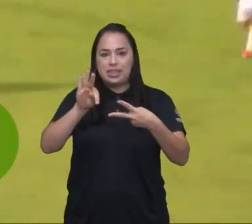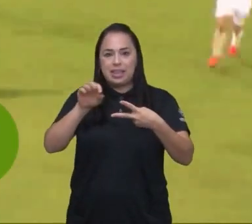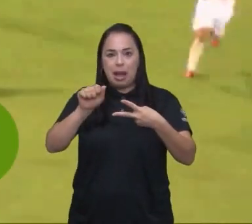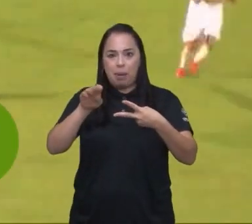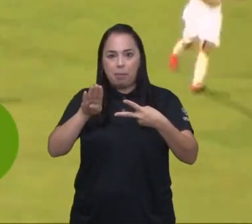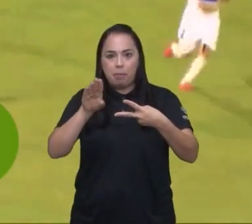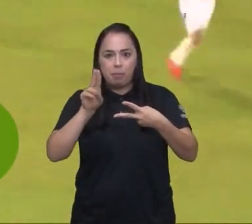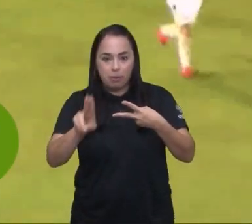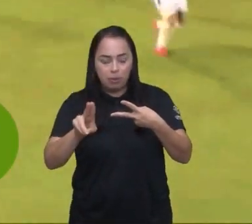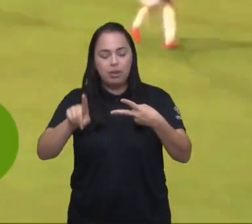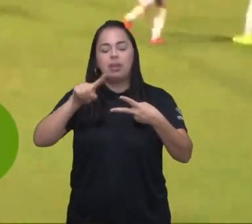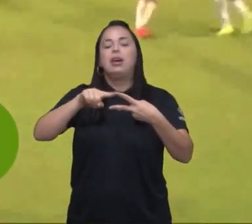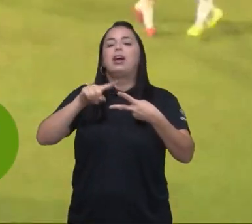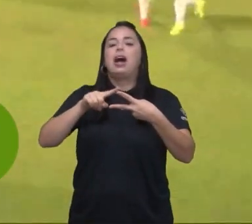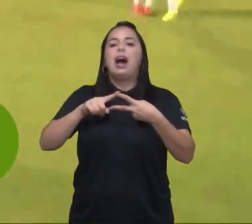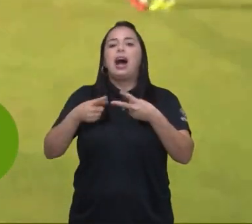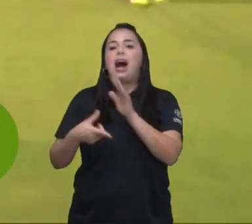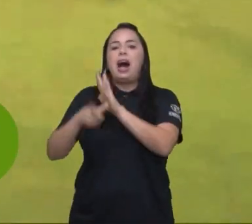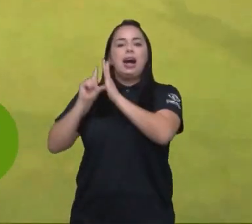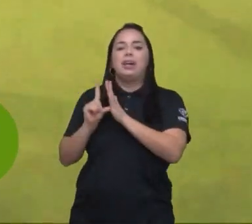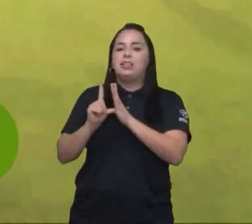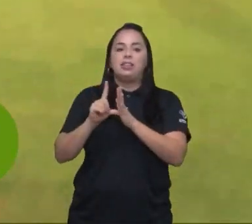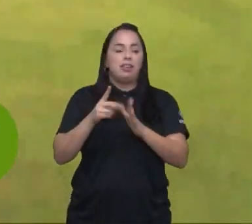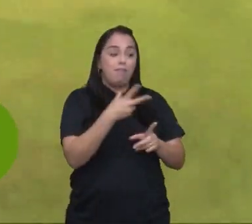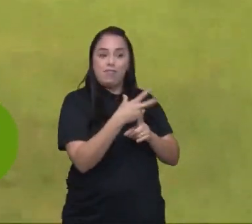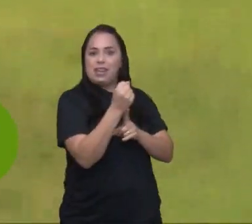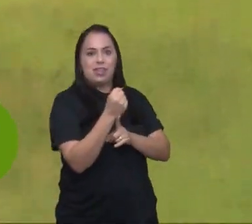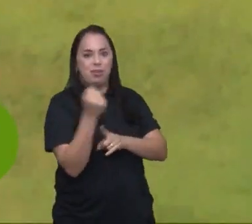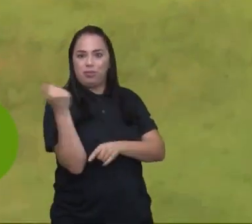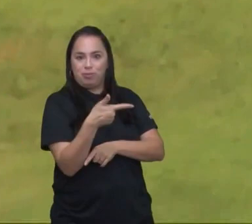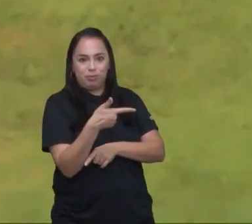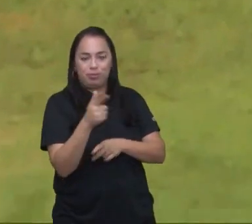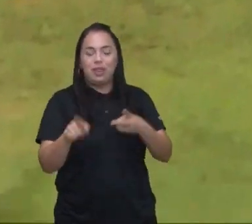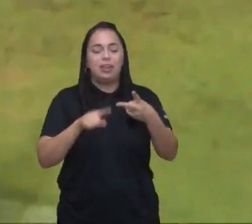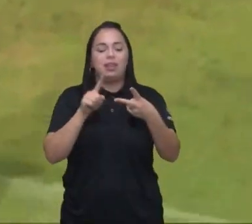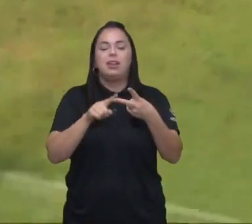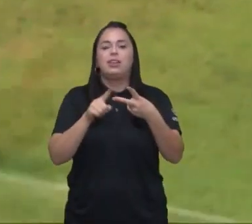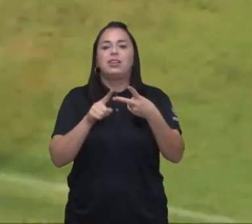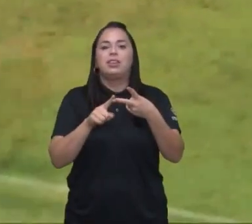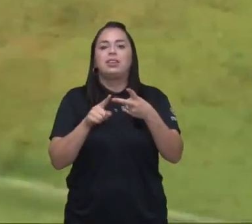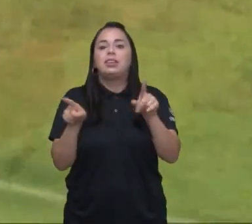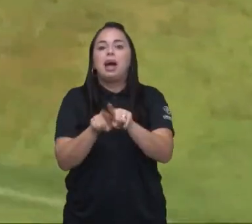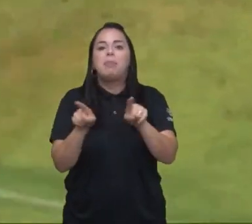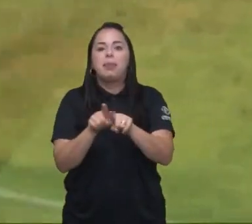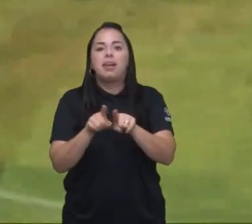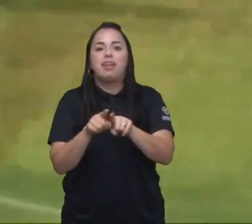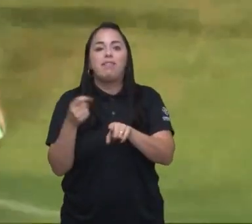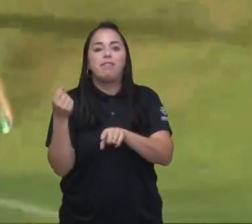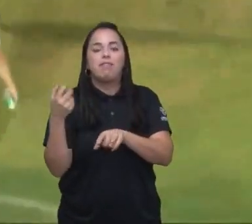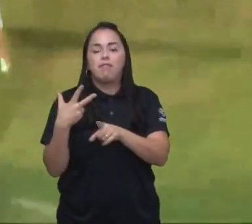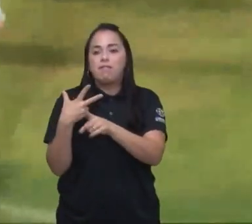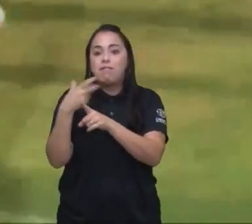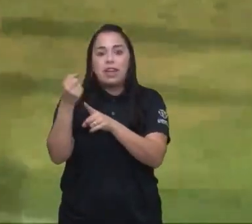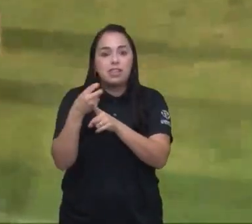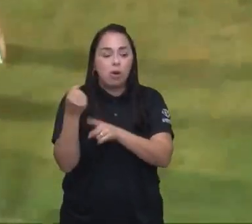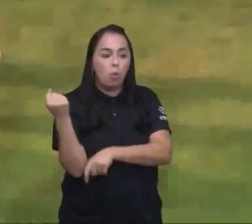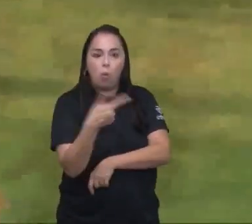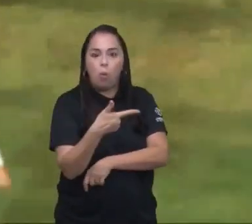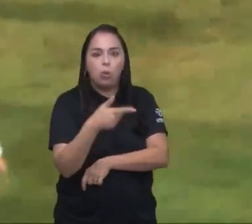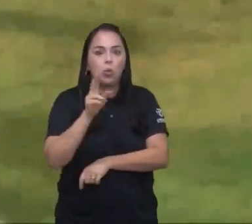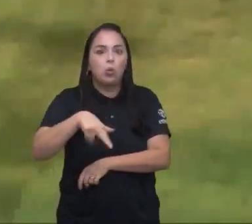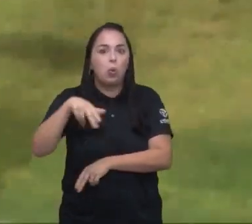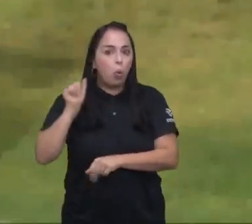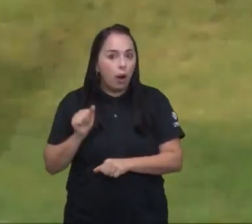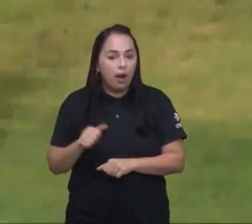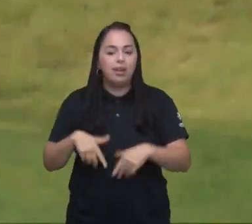o de nunca ter vencido o Marília fora de casa e o outro que durava 28 anos sem vitórias contra o rival.